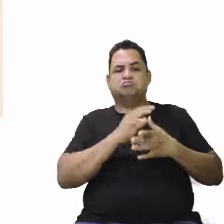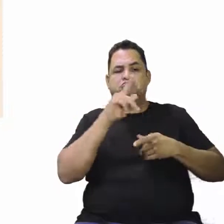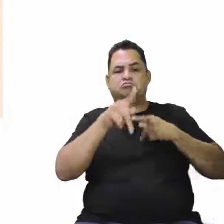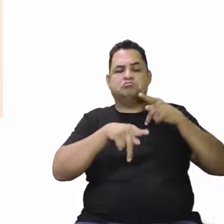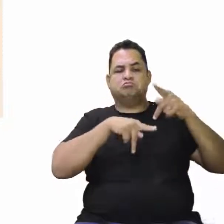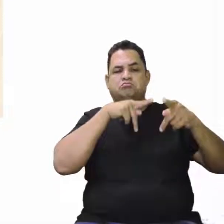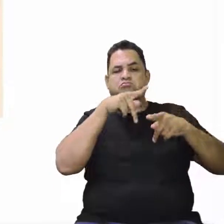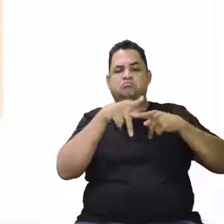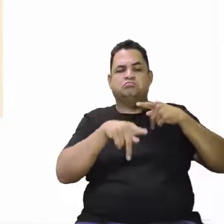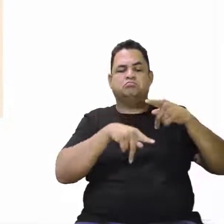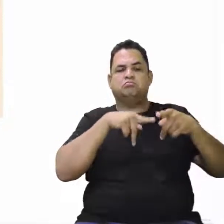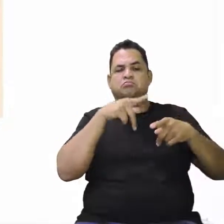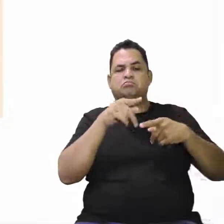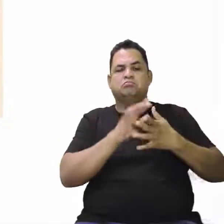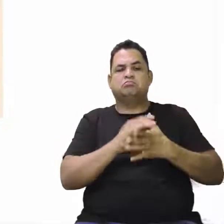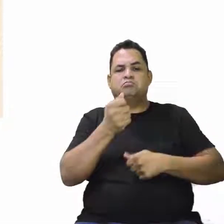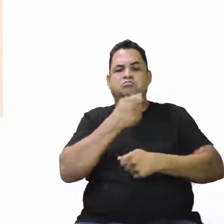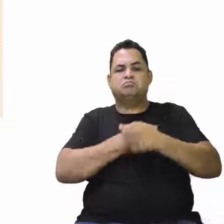parcela da população